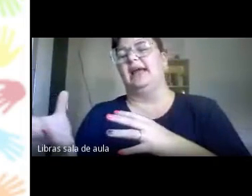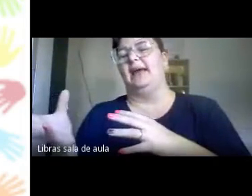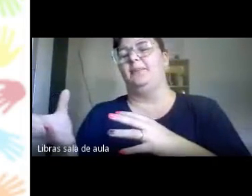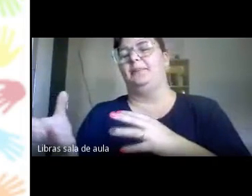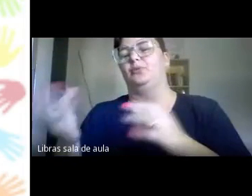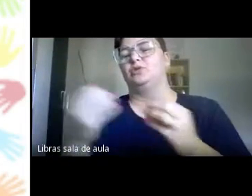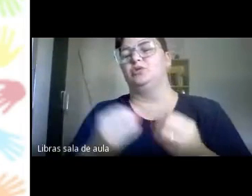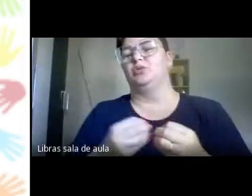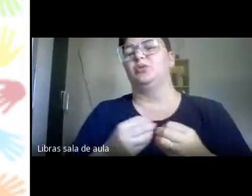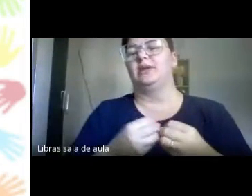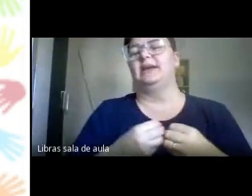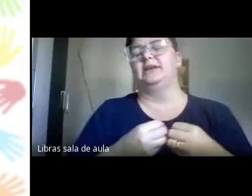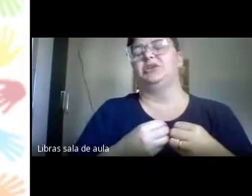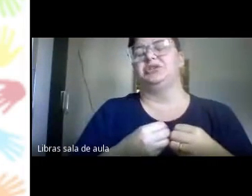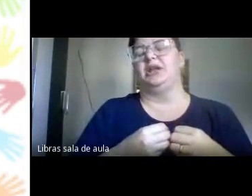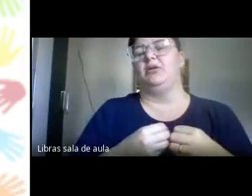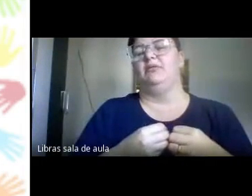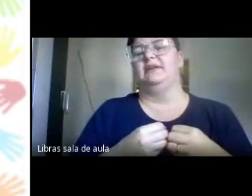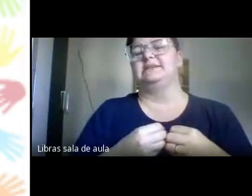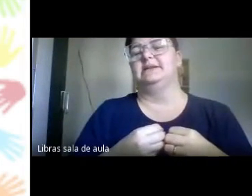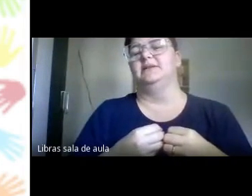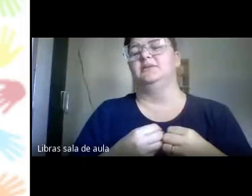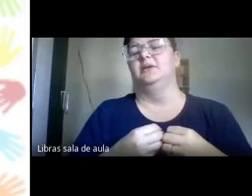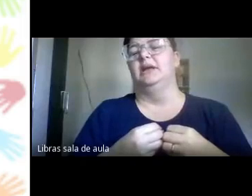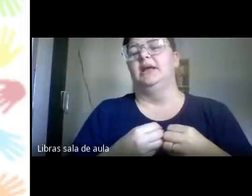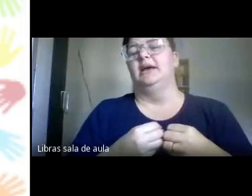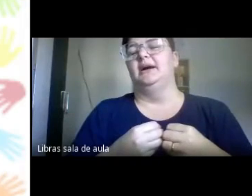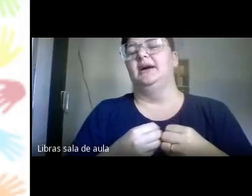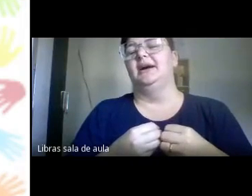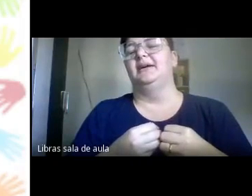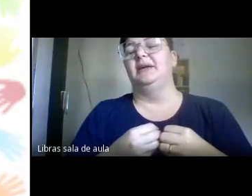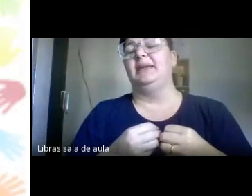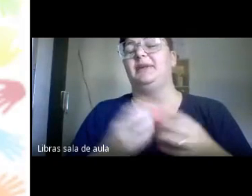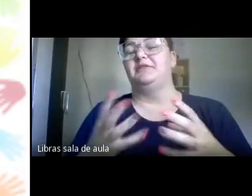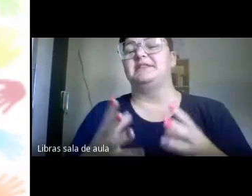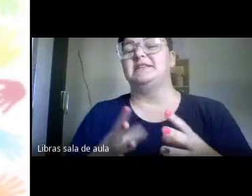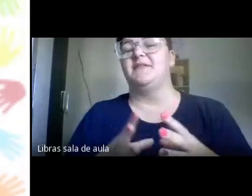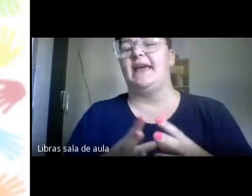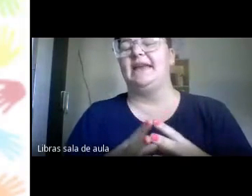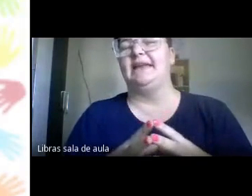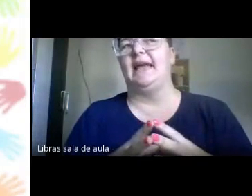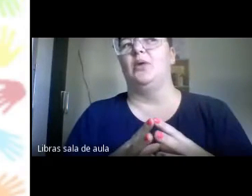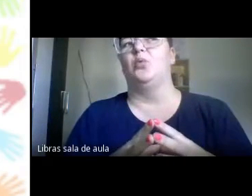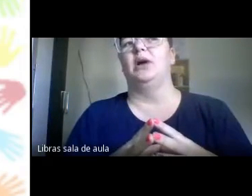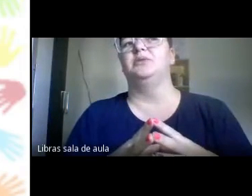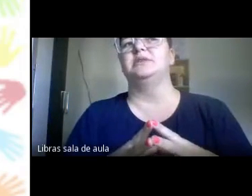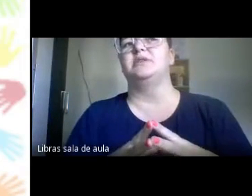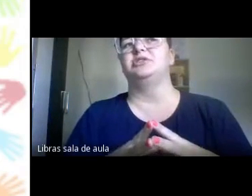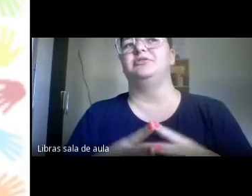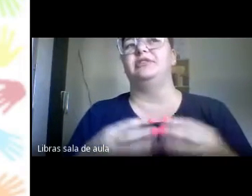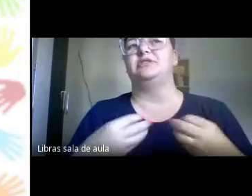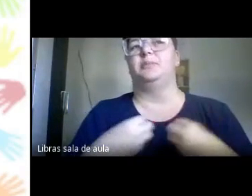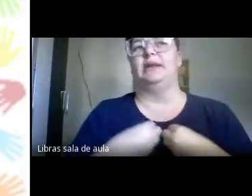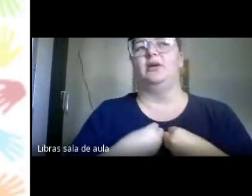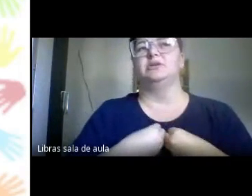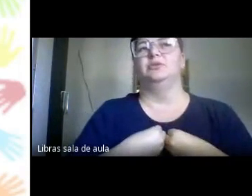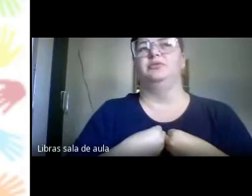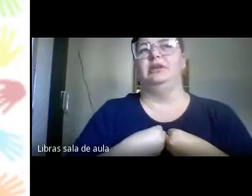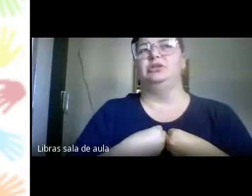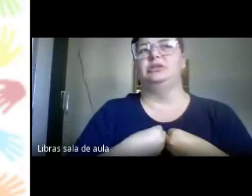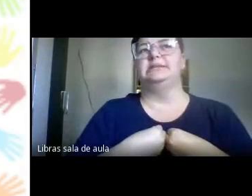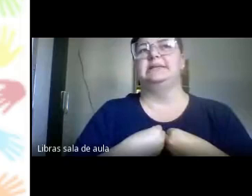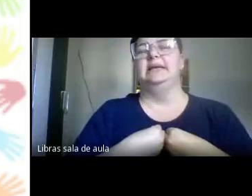sentido, né, para o surdo que a gente está conversando. E para vocês verem, né, o quanto isso é difícil para